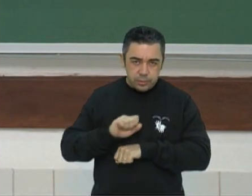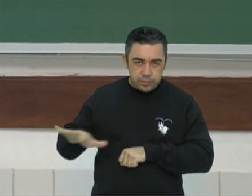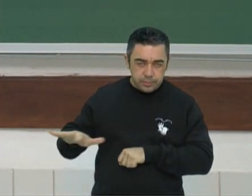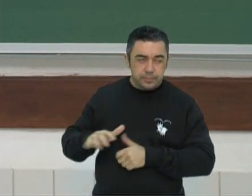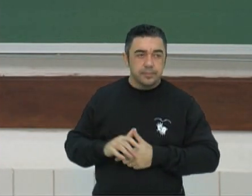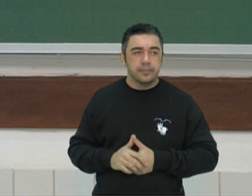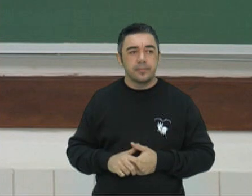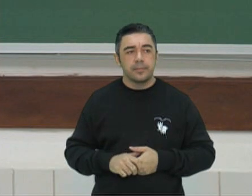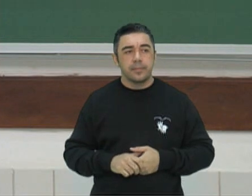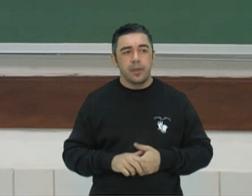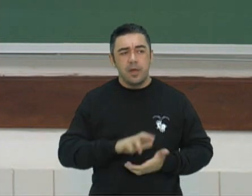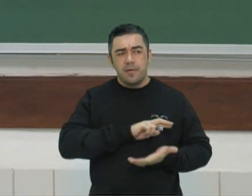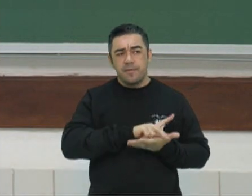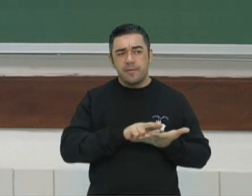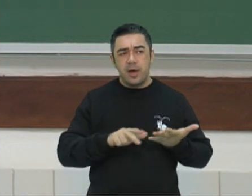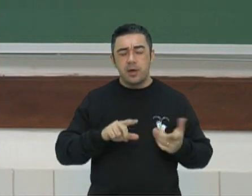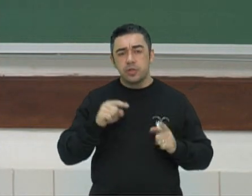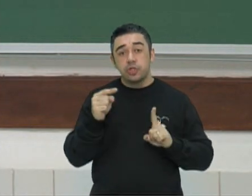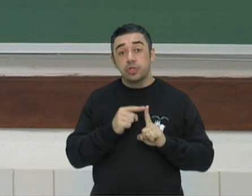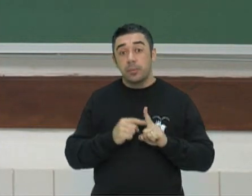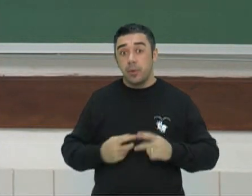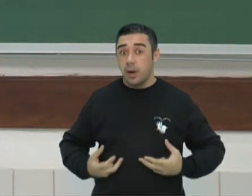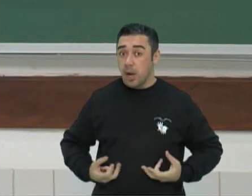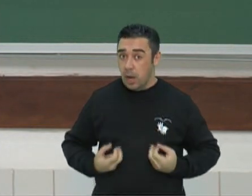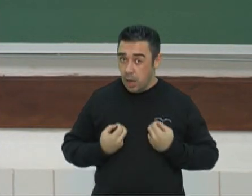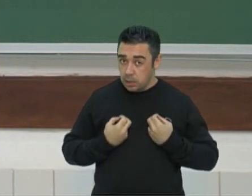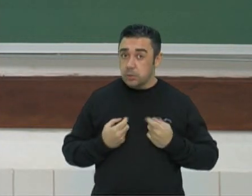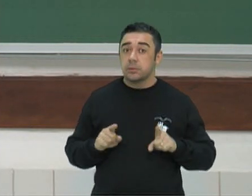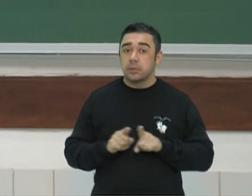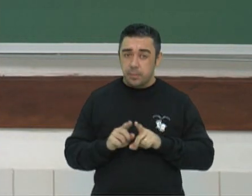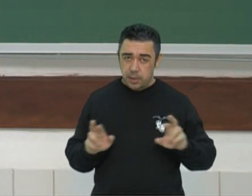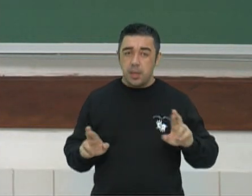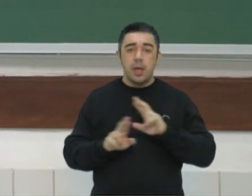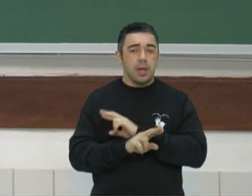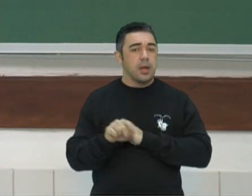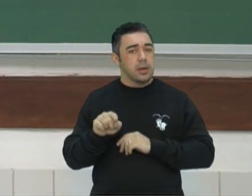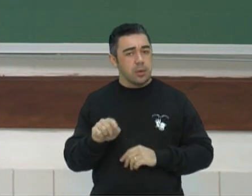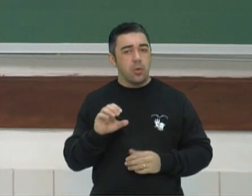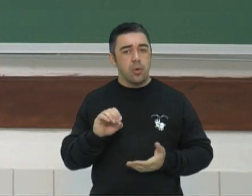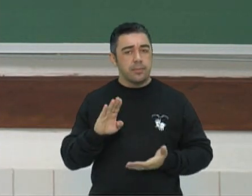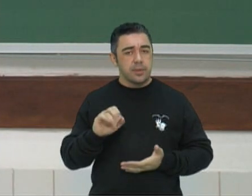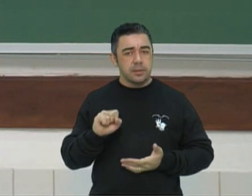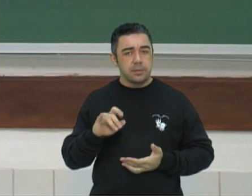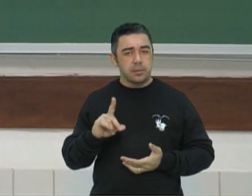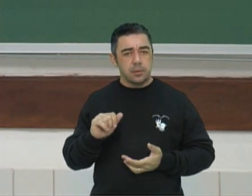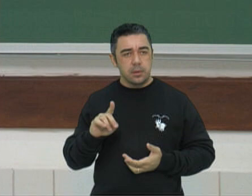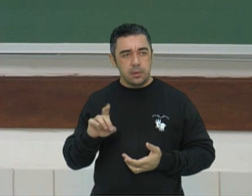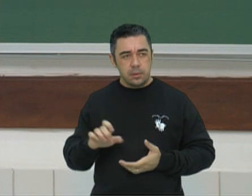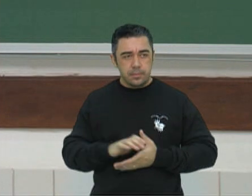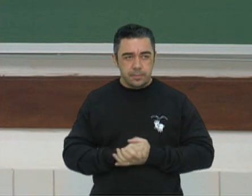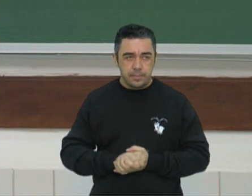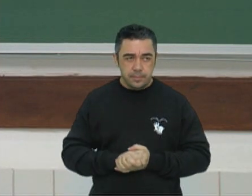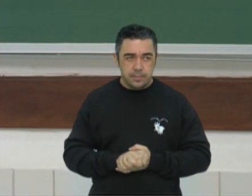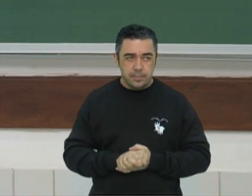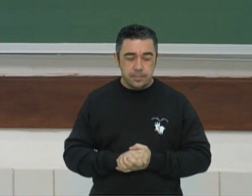né? E vários outros tipos de câncer também podem estar associados, no caso, à obesidade. Para enfrentar o problema,